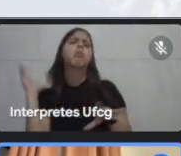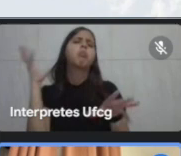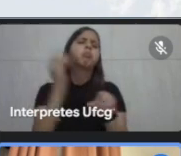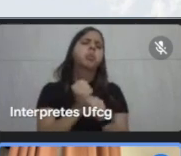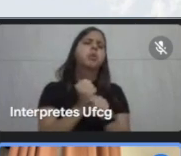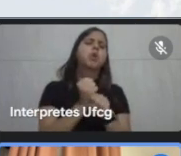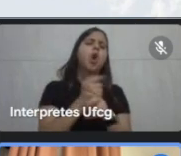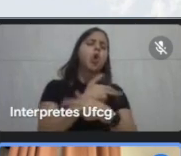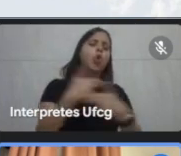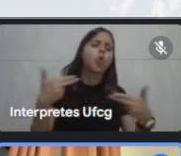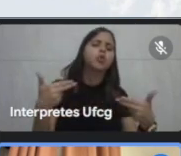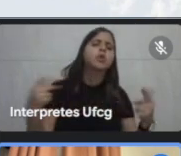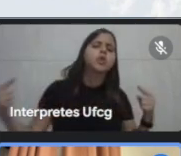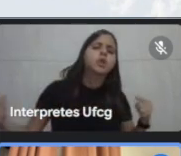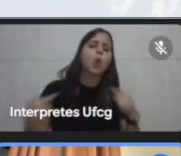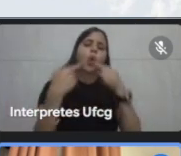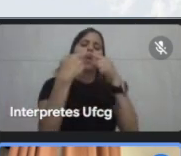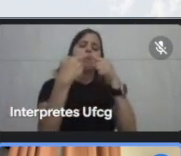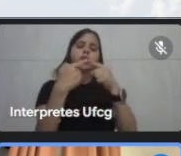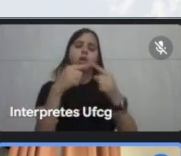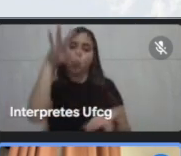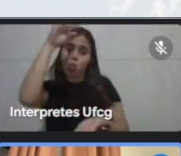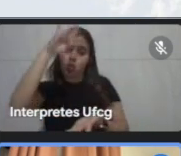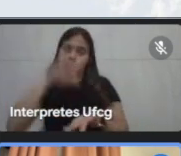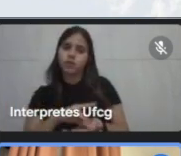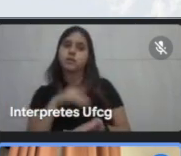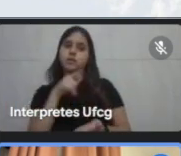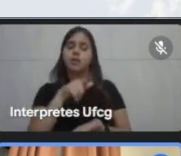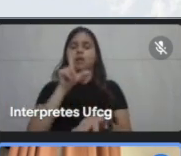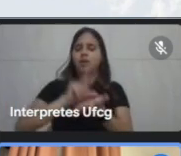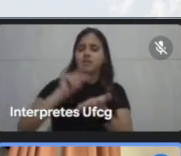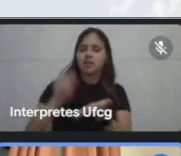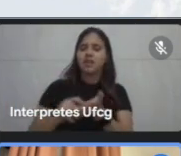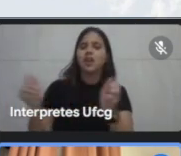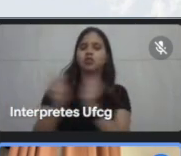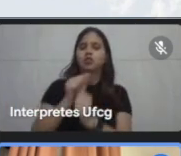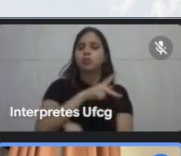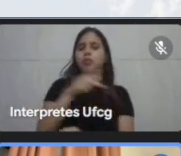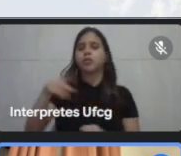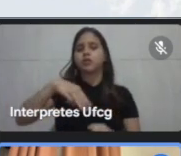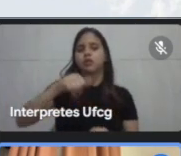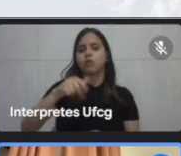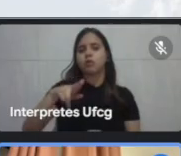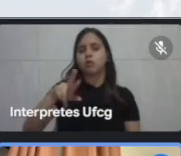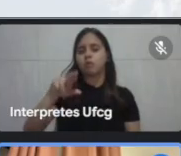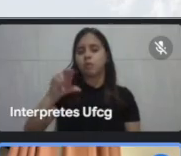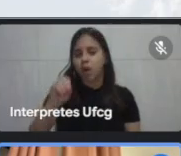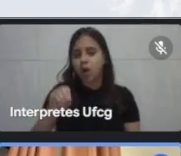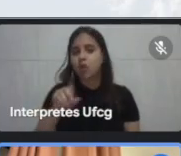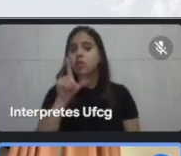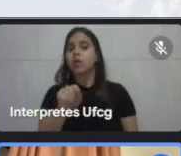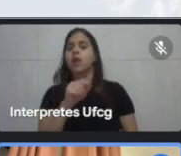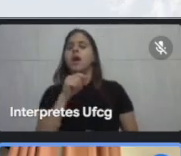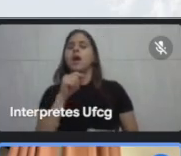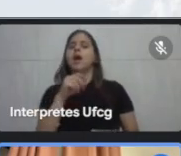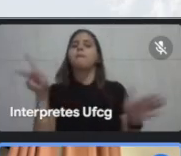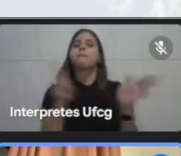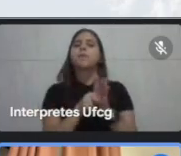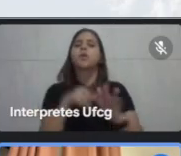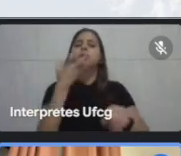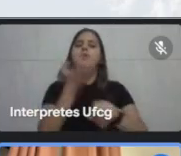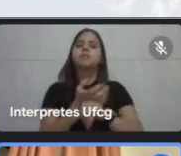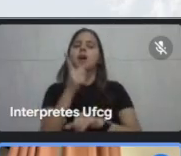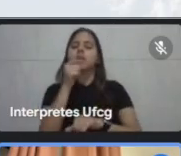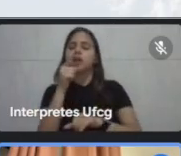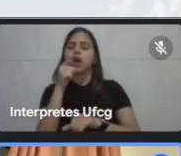realidade. Esse artigo, ele com o professor Mauro, foi o artigo que ele foi derivado da disciplina de águas urbanas, e ele